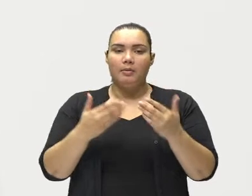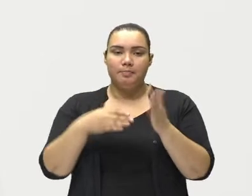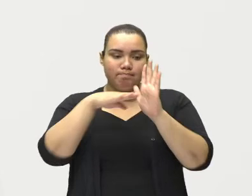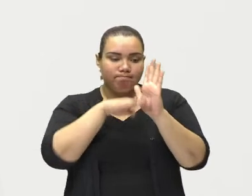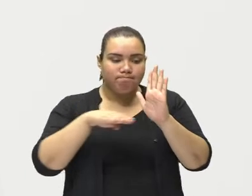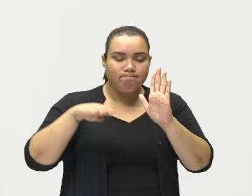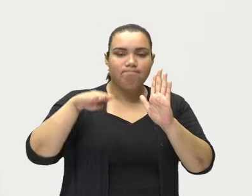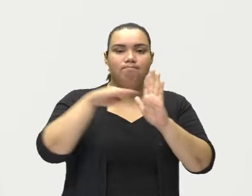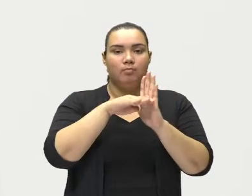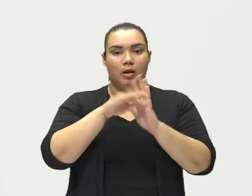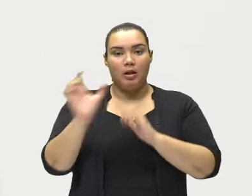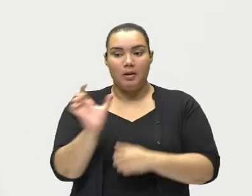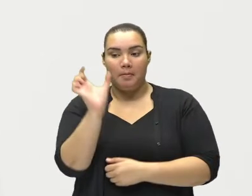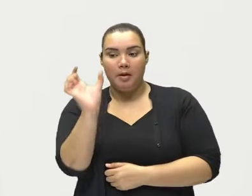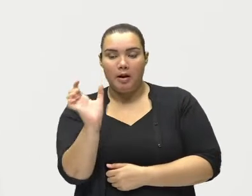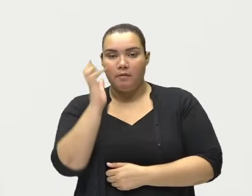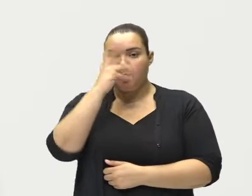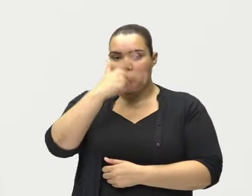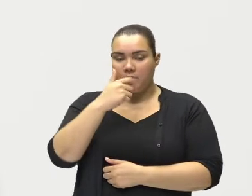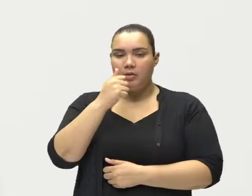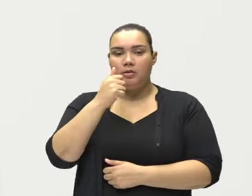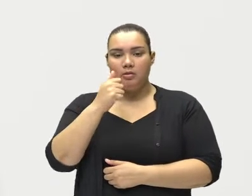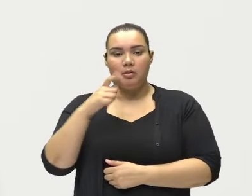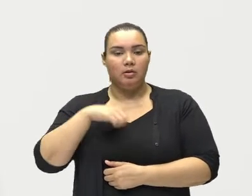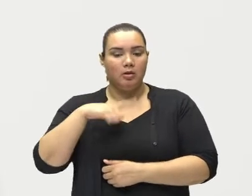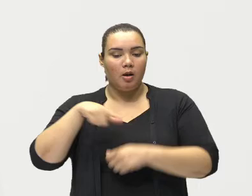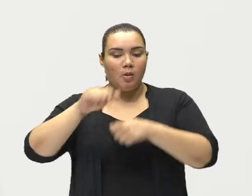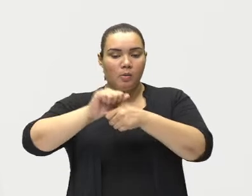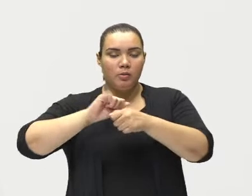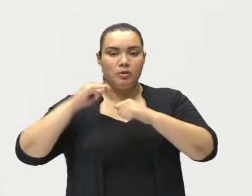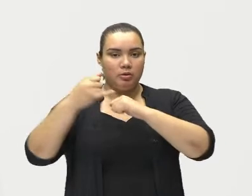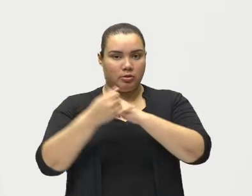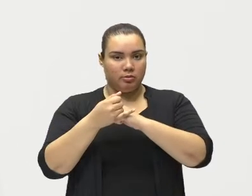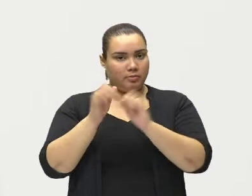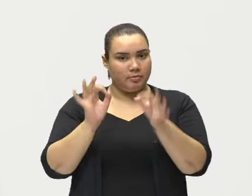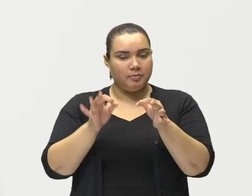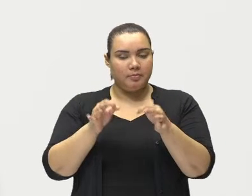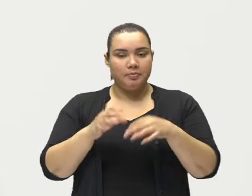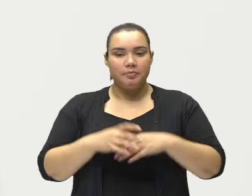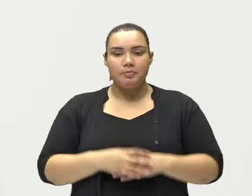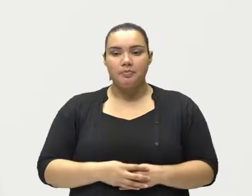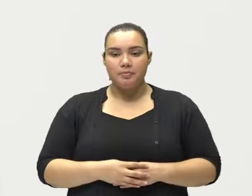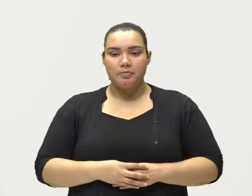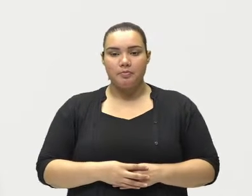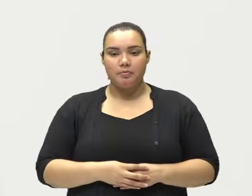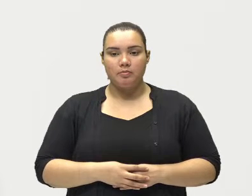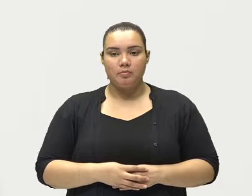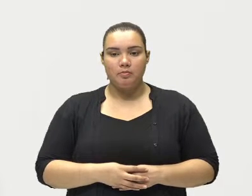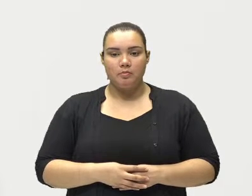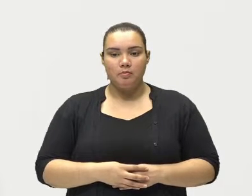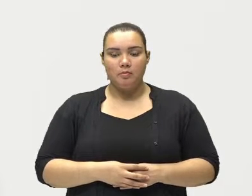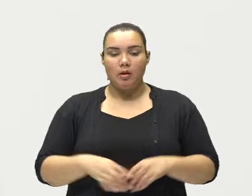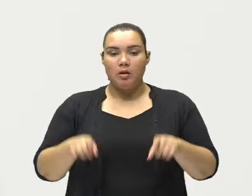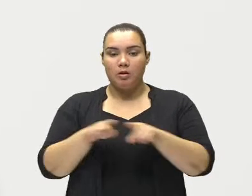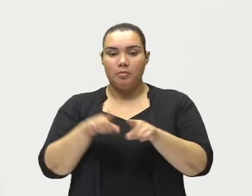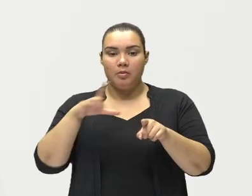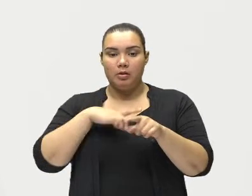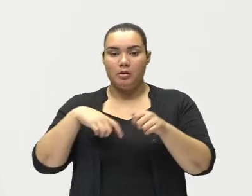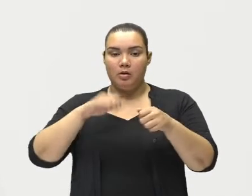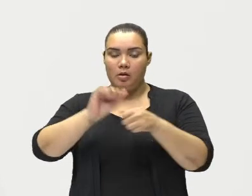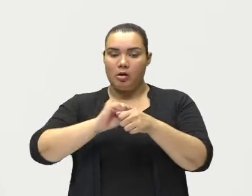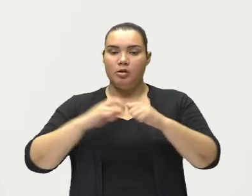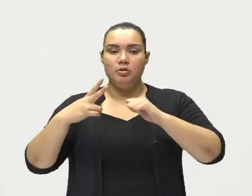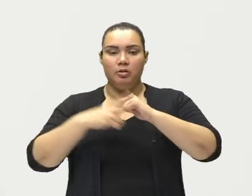intensidade para a palavra bonita, para o adjetivo bonita. Então, temos aqui os advérbios que